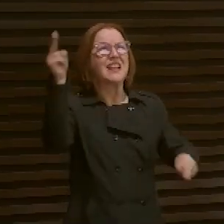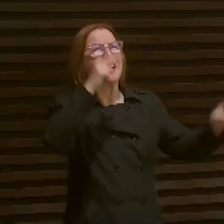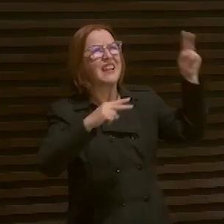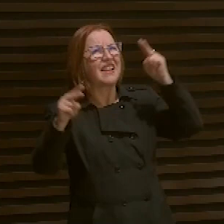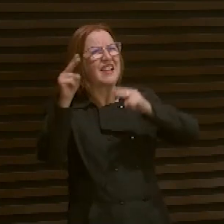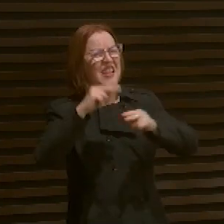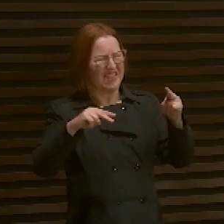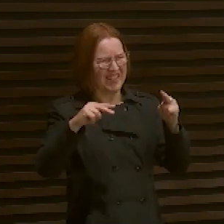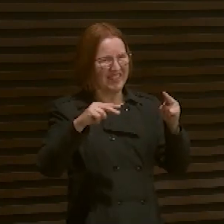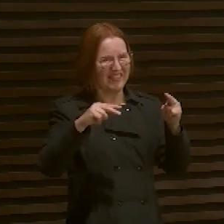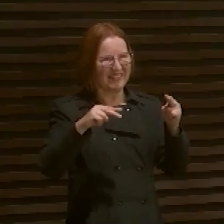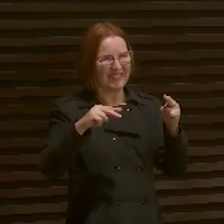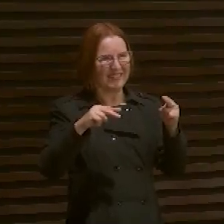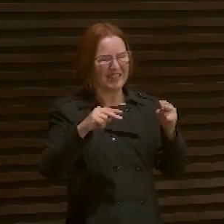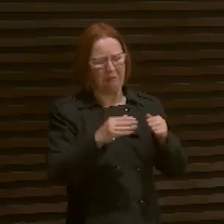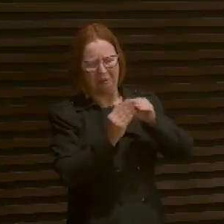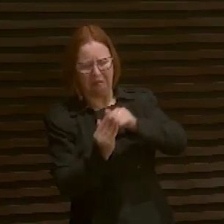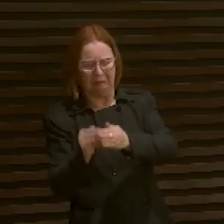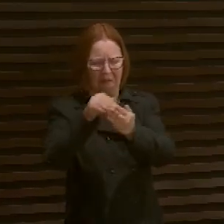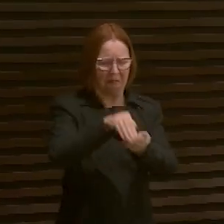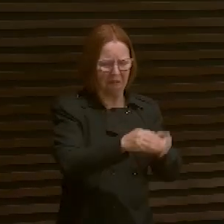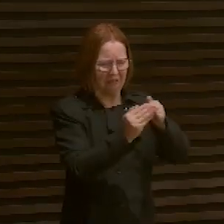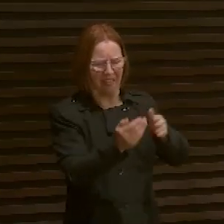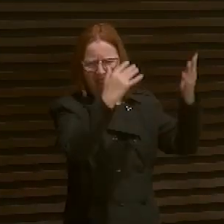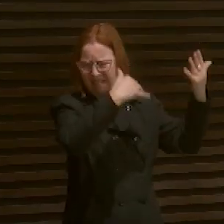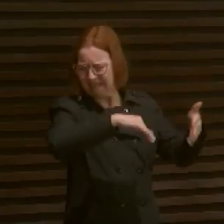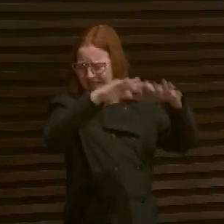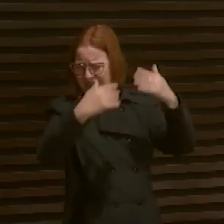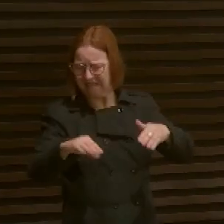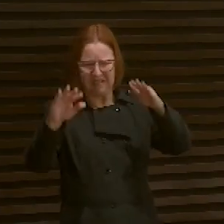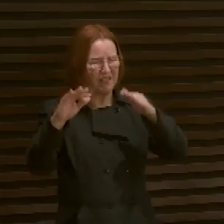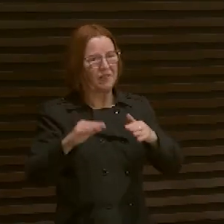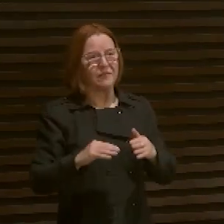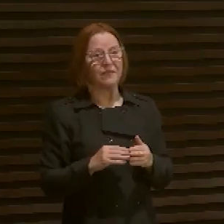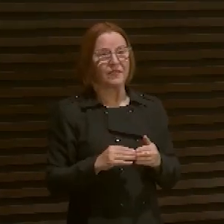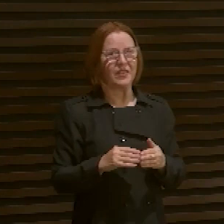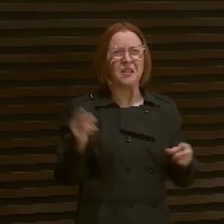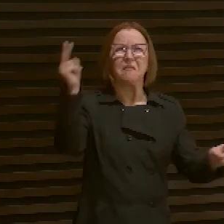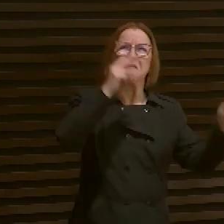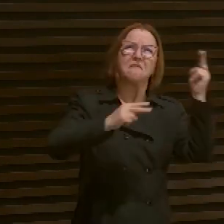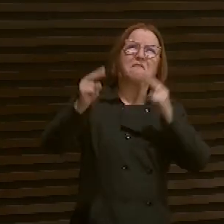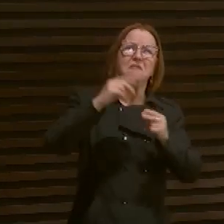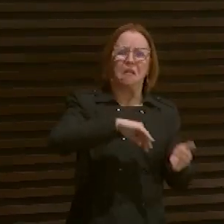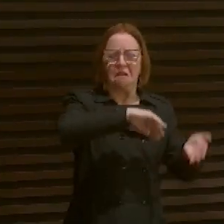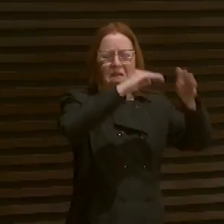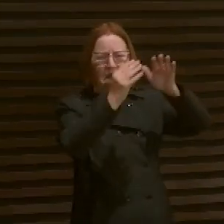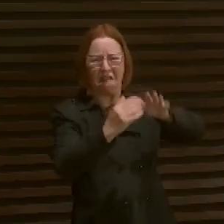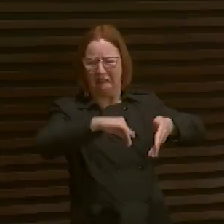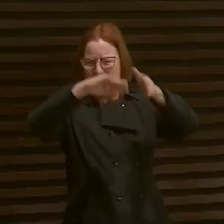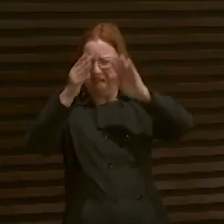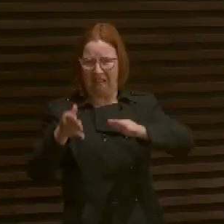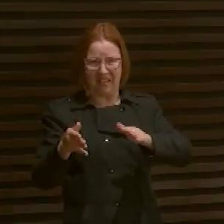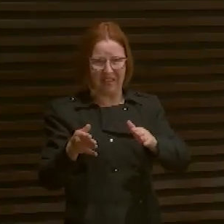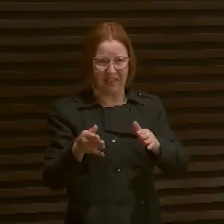que estão te afligindo, essas ondas, esses mar com rijos ventos e essas ondas fortes que estão